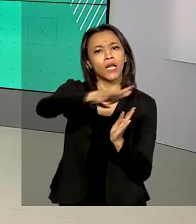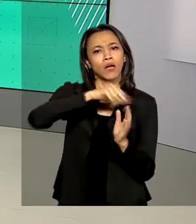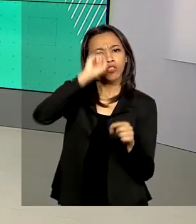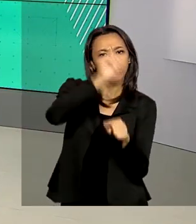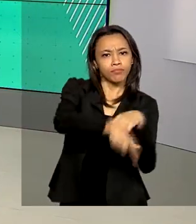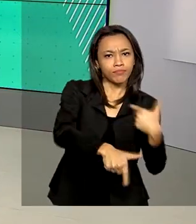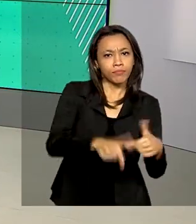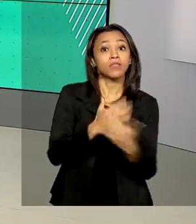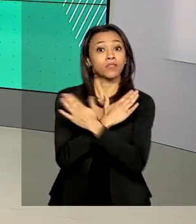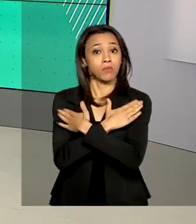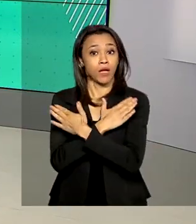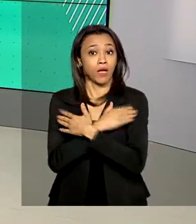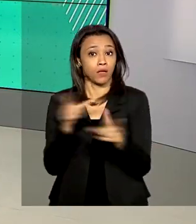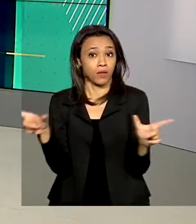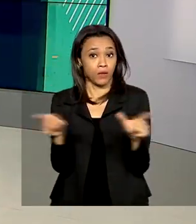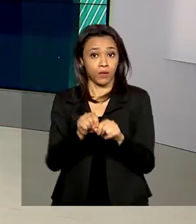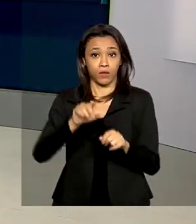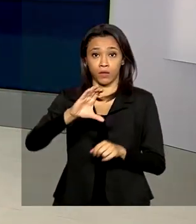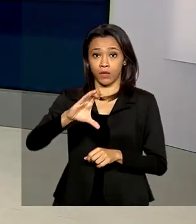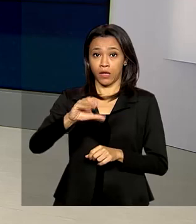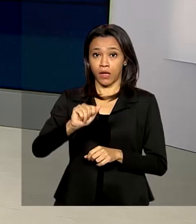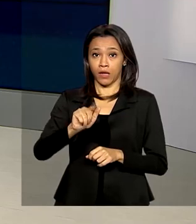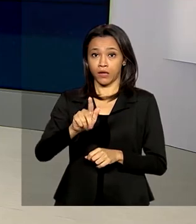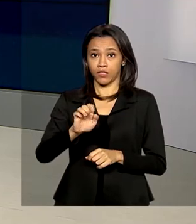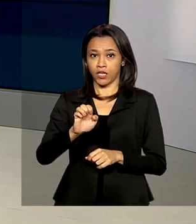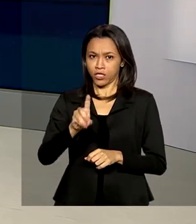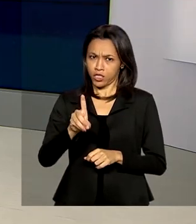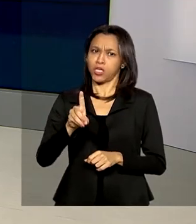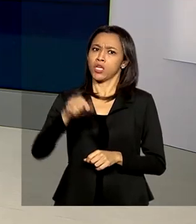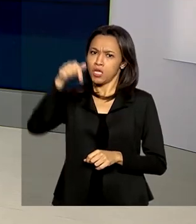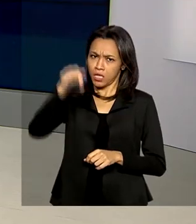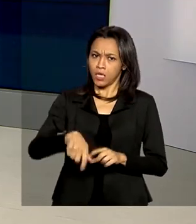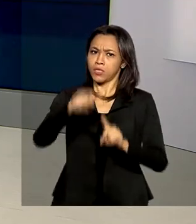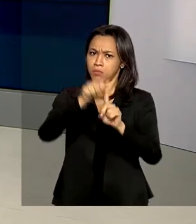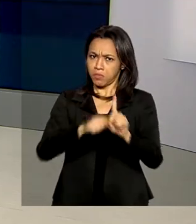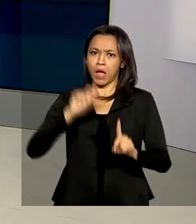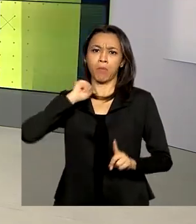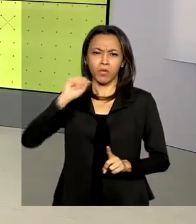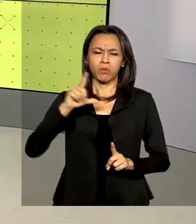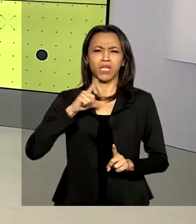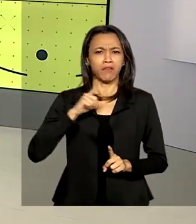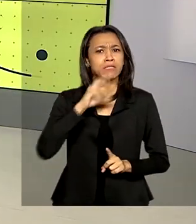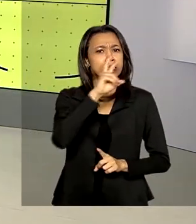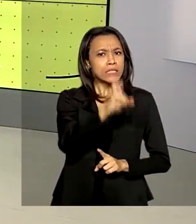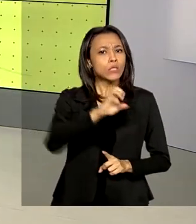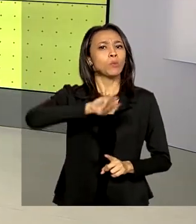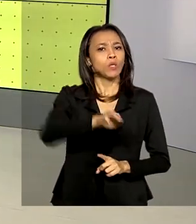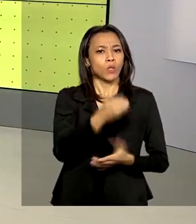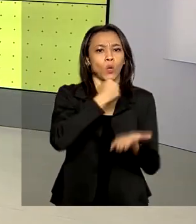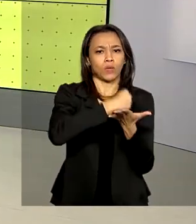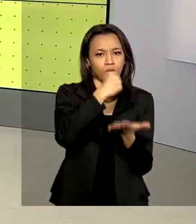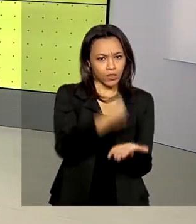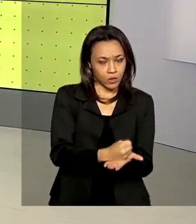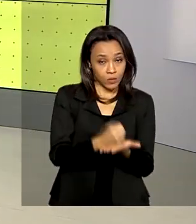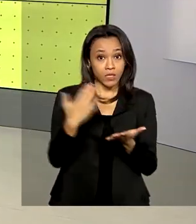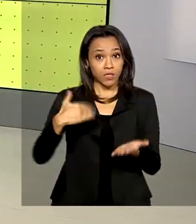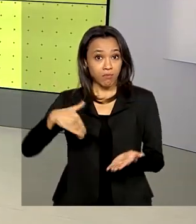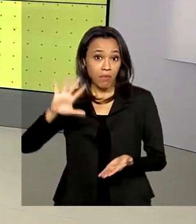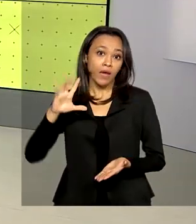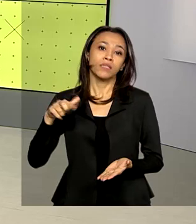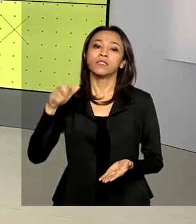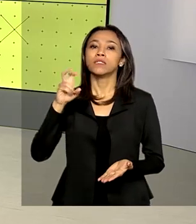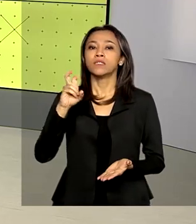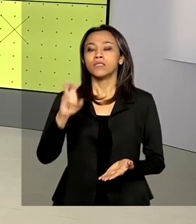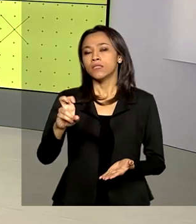Caged, mostram que de janeiro a abril deste ano, houve quase 5 milhões de contratações e mais de 5 milhões e